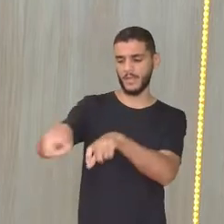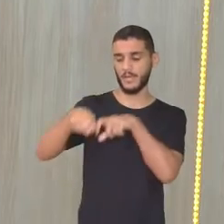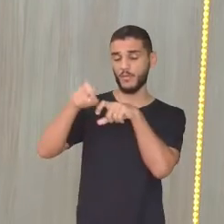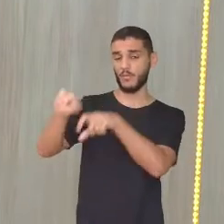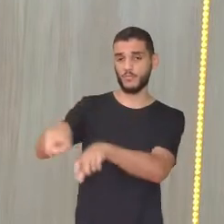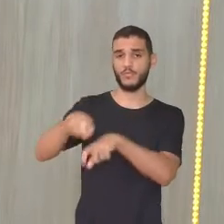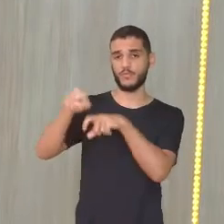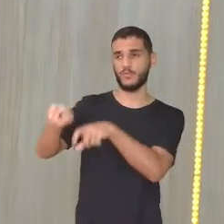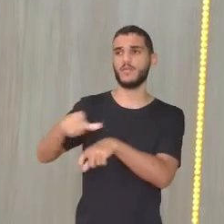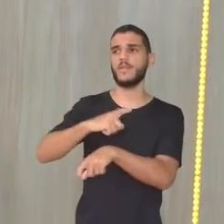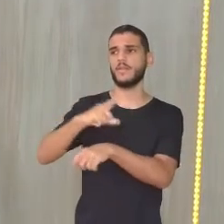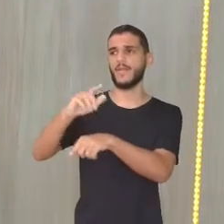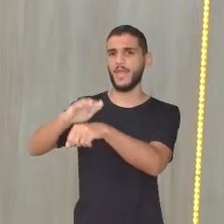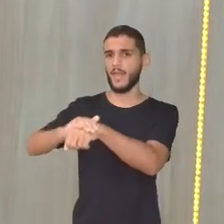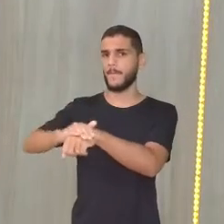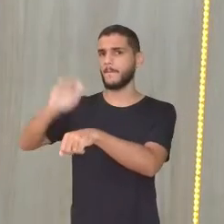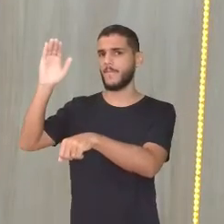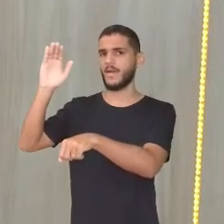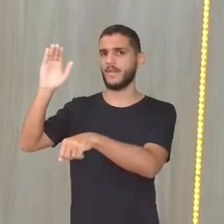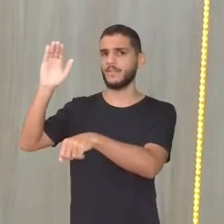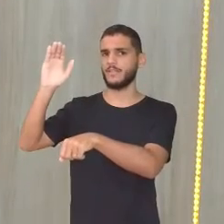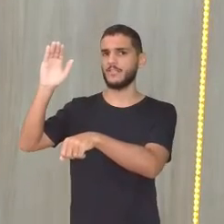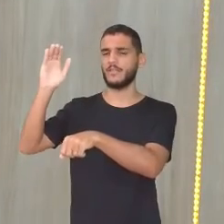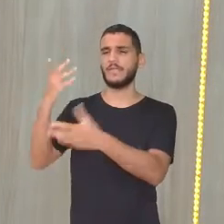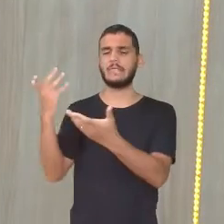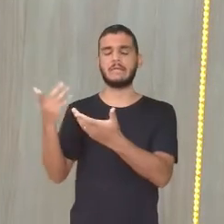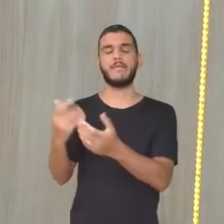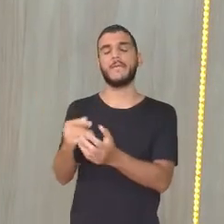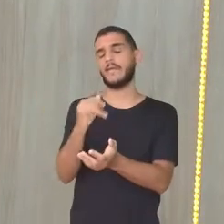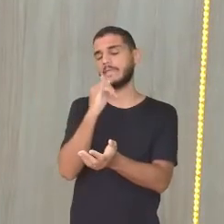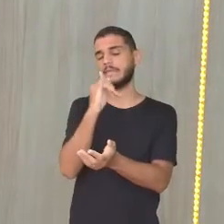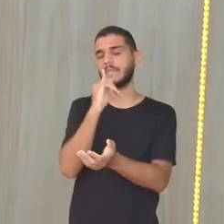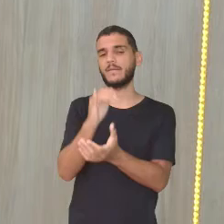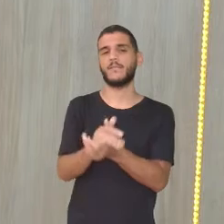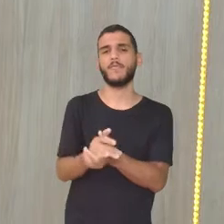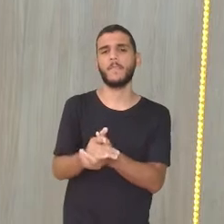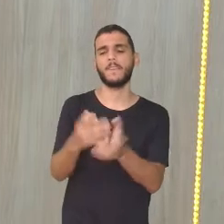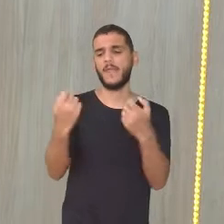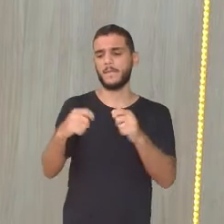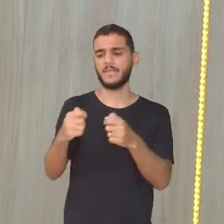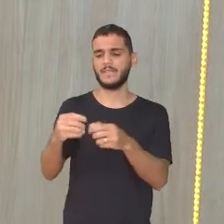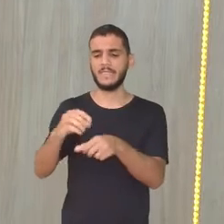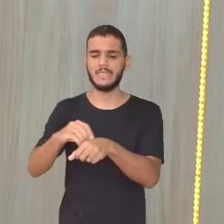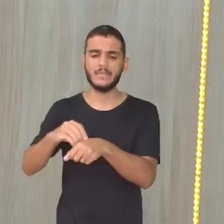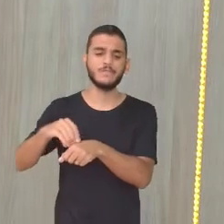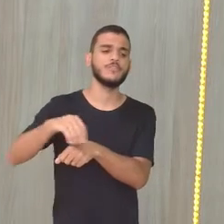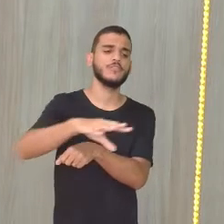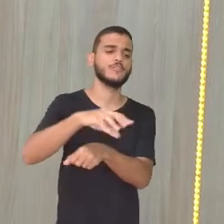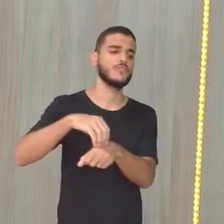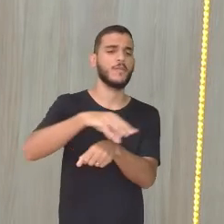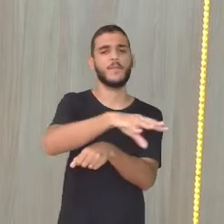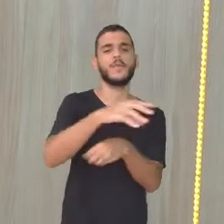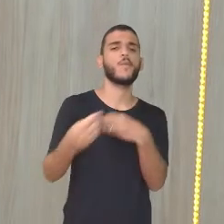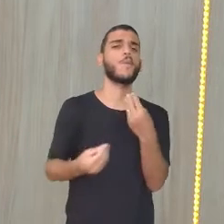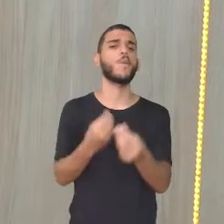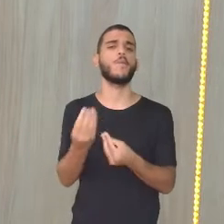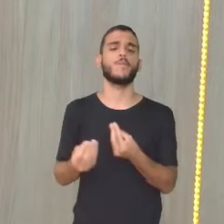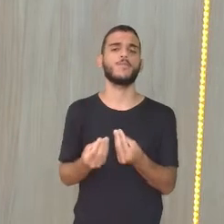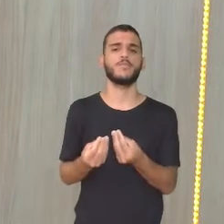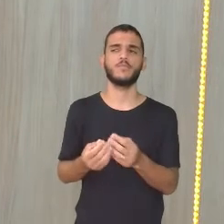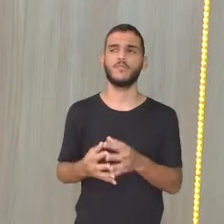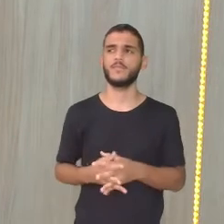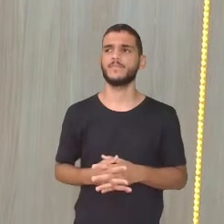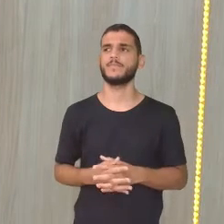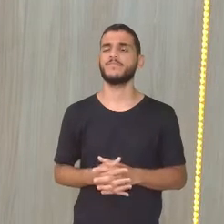ali, ó, tá sobrando aquilo ali, o que é que a gente vai fazer com isso, vai trocar, vai por quem, né? Então, se diz,